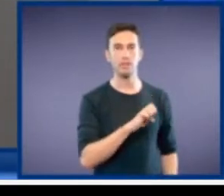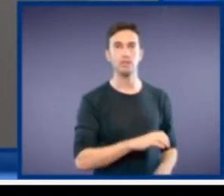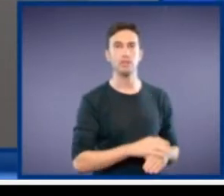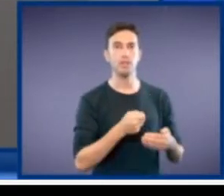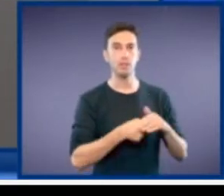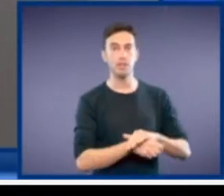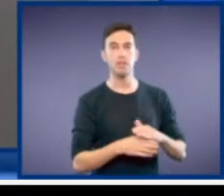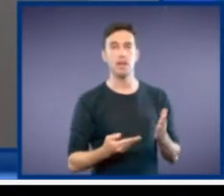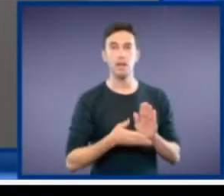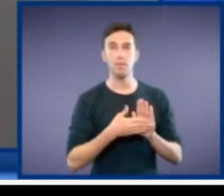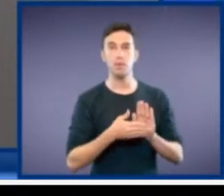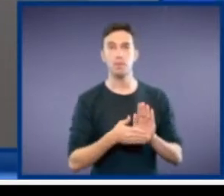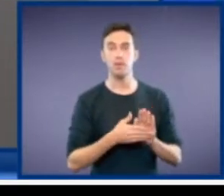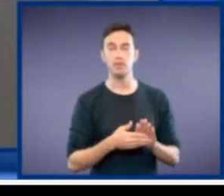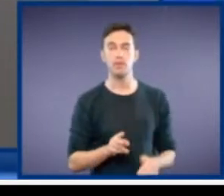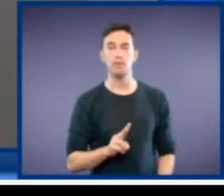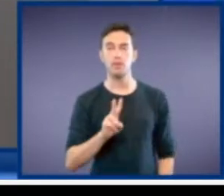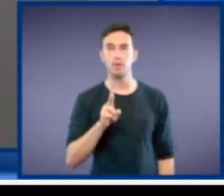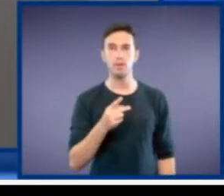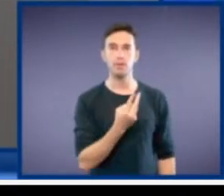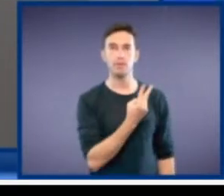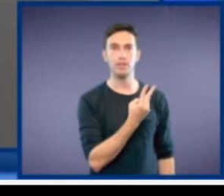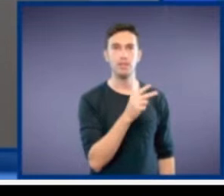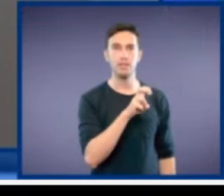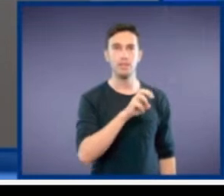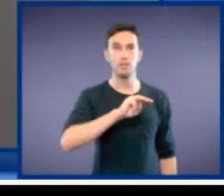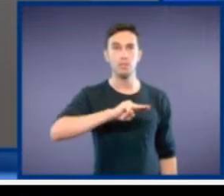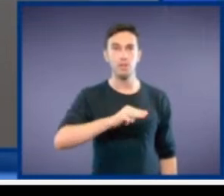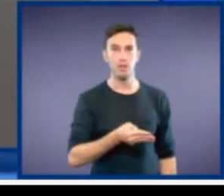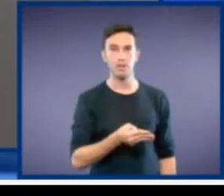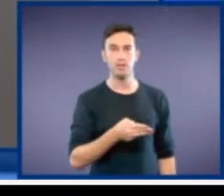proposta econômica no valor de